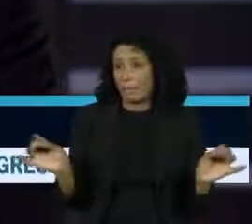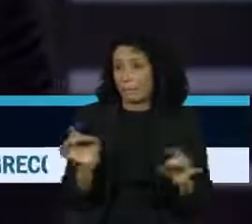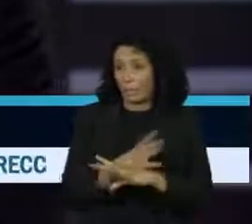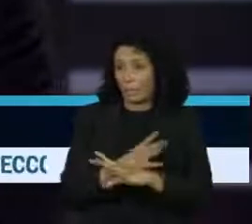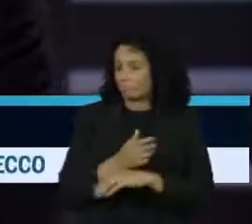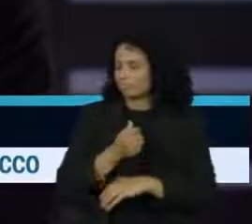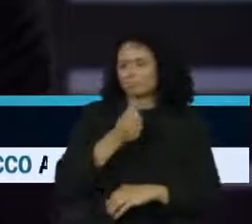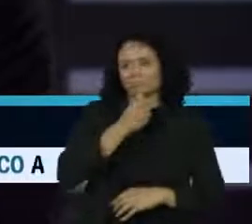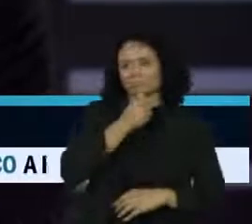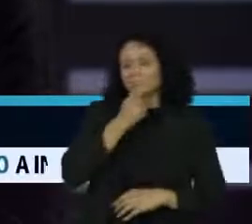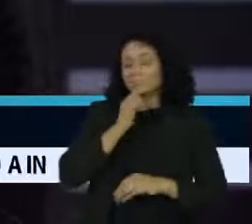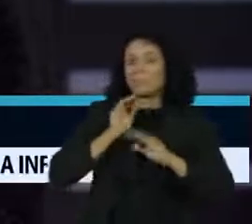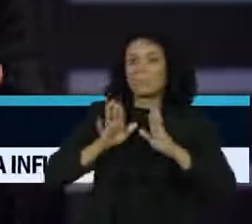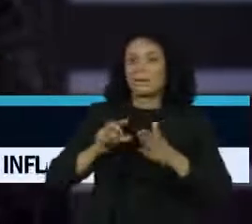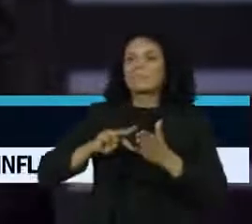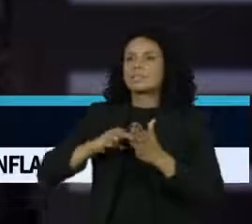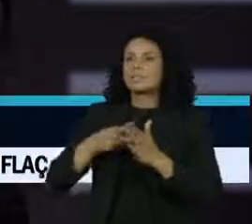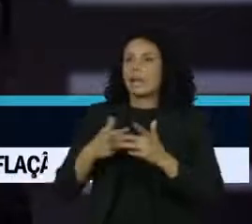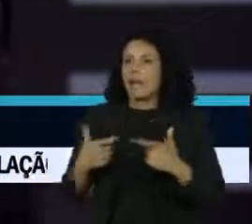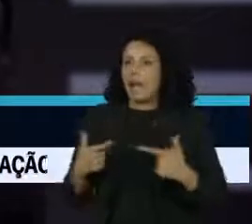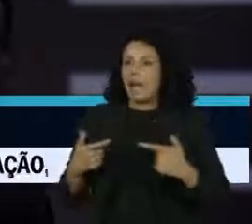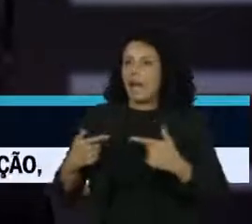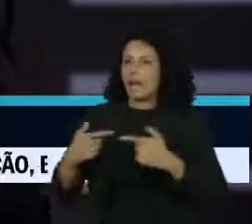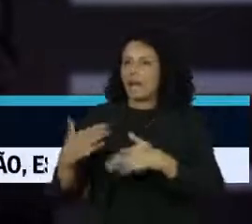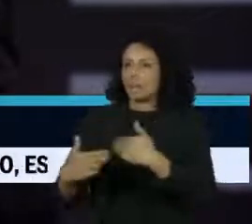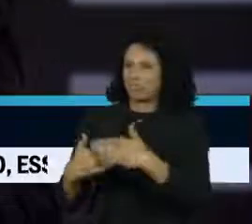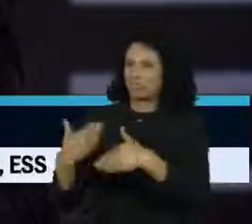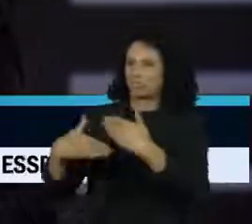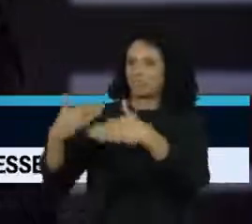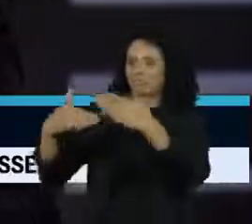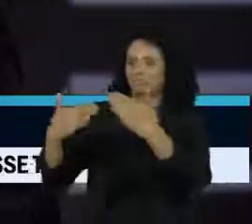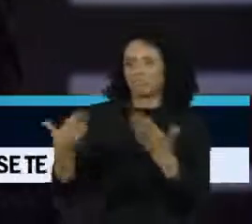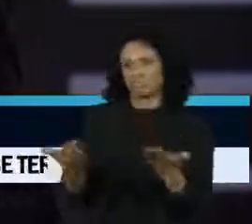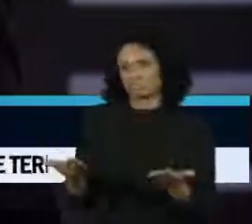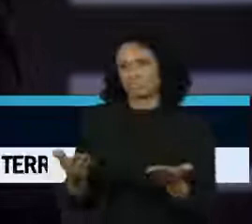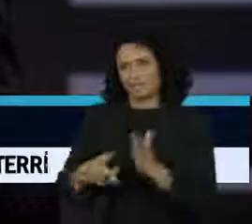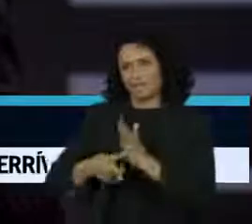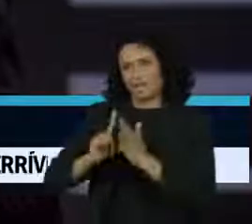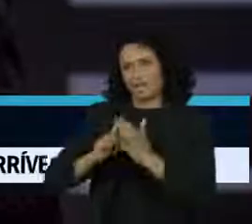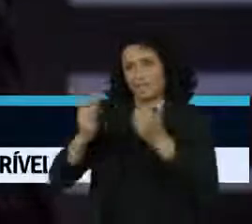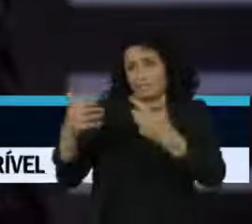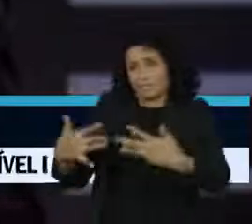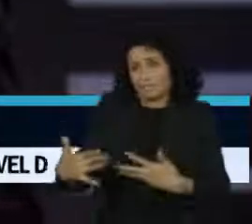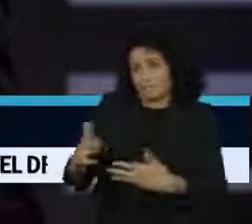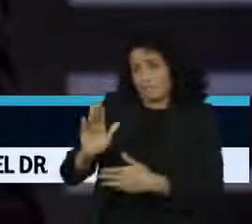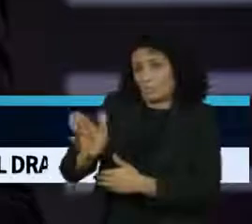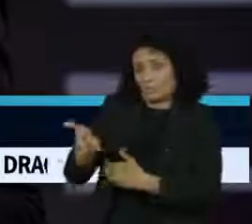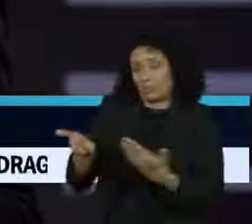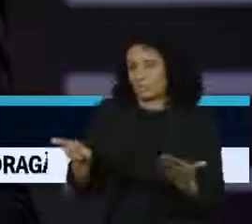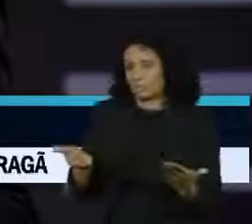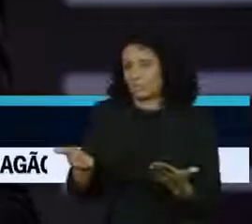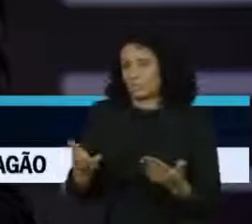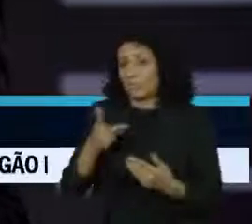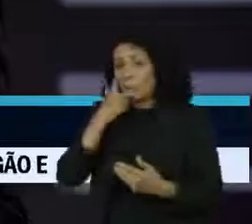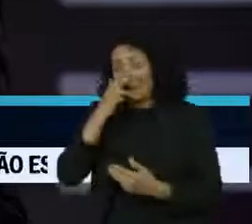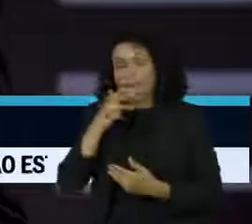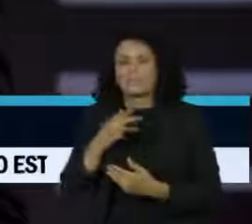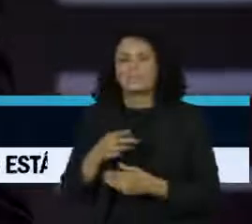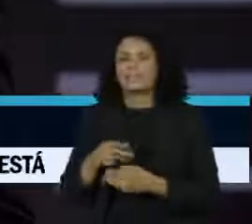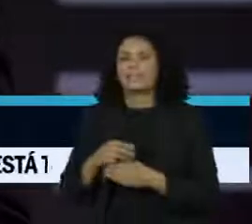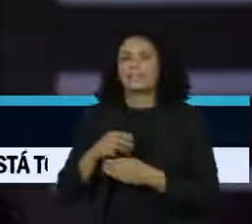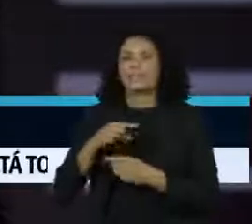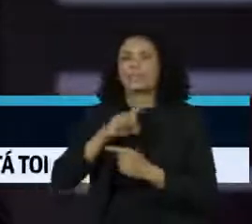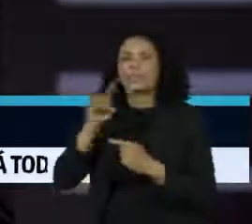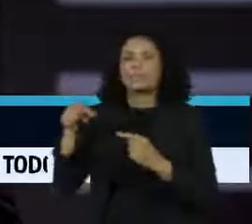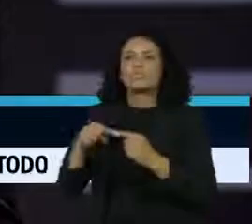muito regionalizado do conflito. Como foi bem descrito na matéria, a parte central do conflito agora é o Donbás, que era a